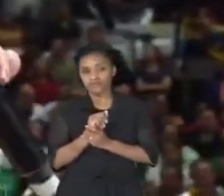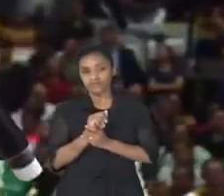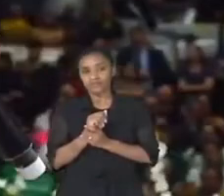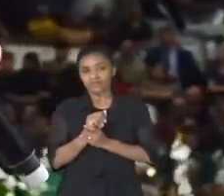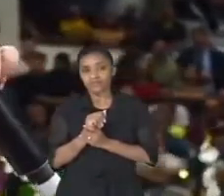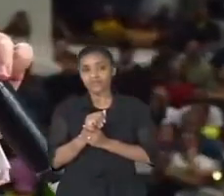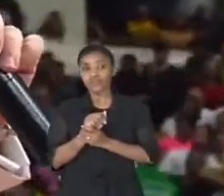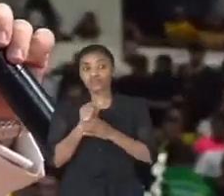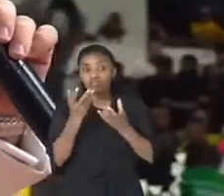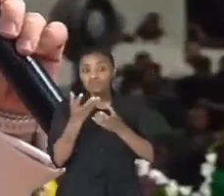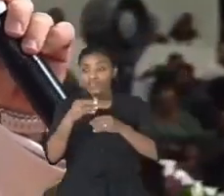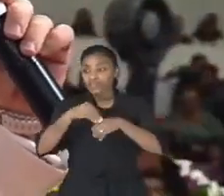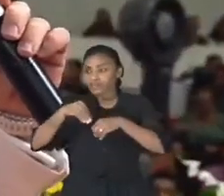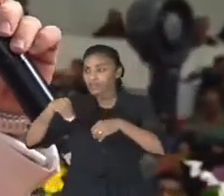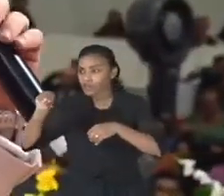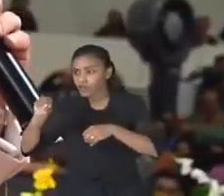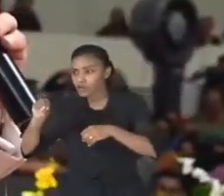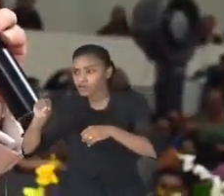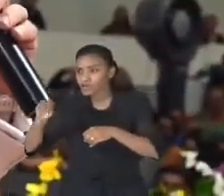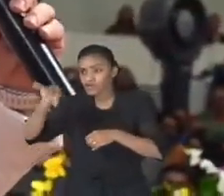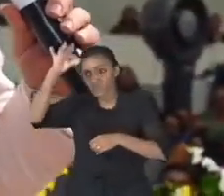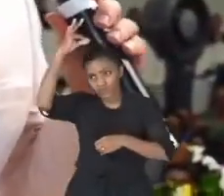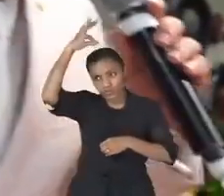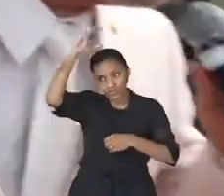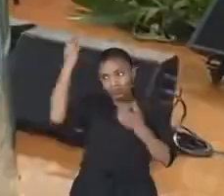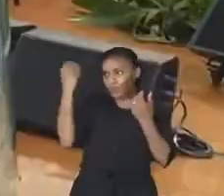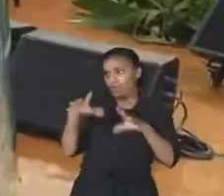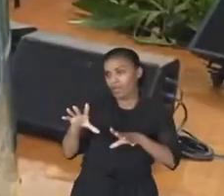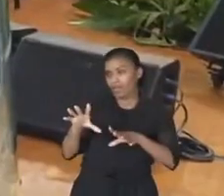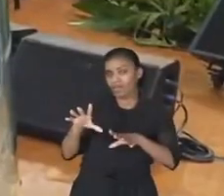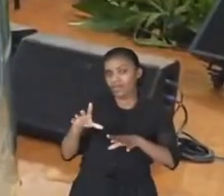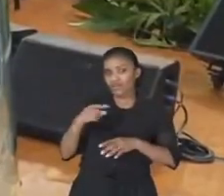Você vai querer ir em algum lugar que ele não quer que você vá.